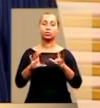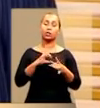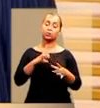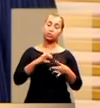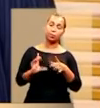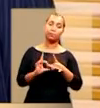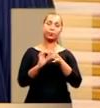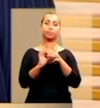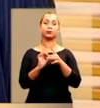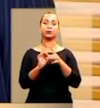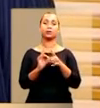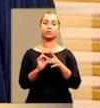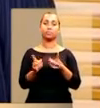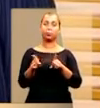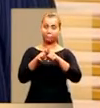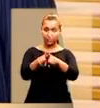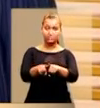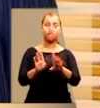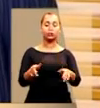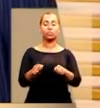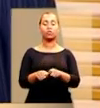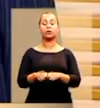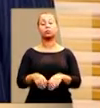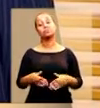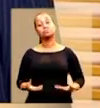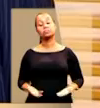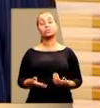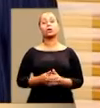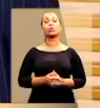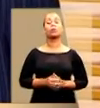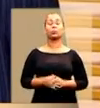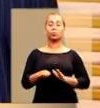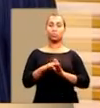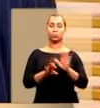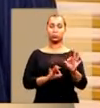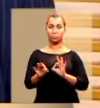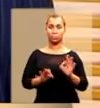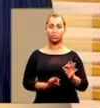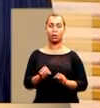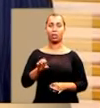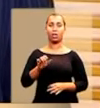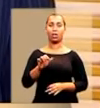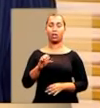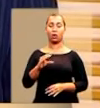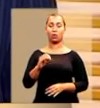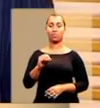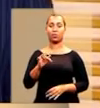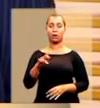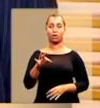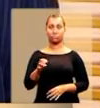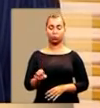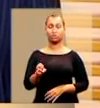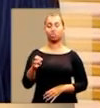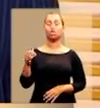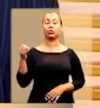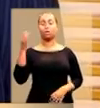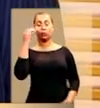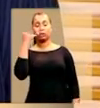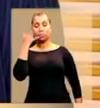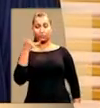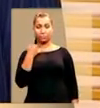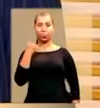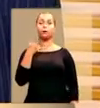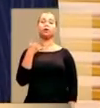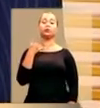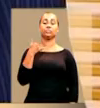meio, nós já tínhamos a parceria já estabelecida. Com relação aos projetos, o Ecofalante, eu recebo um